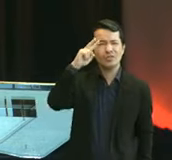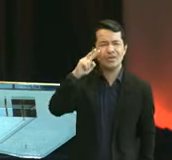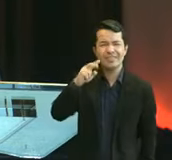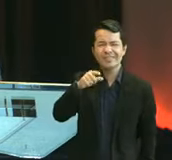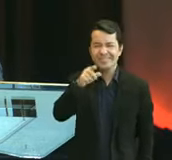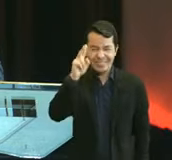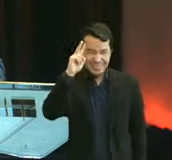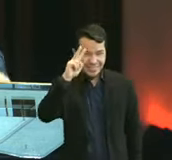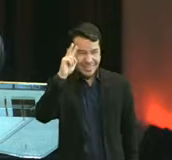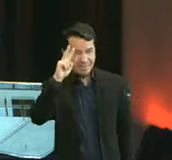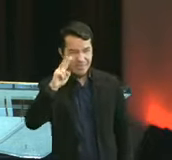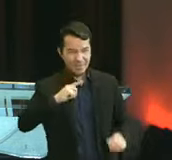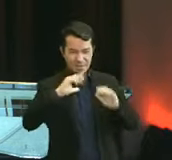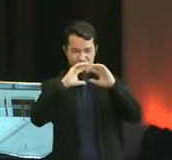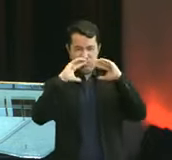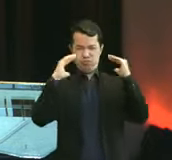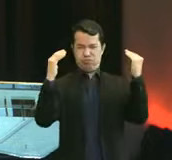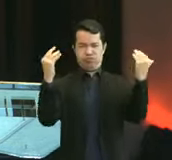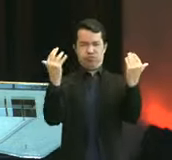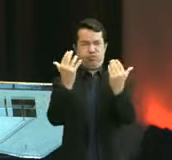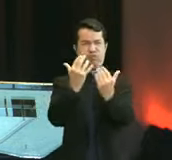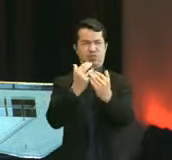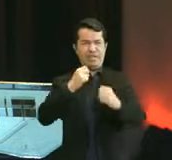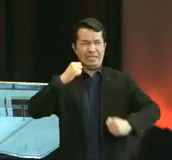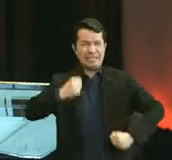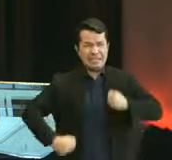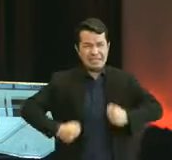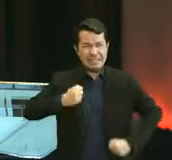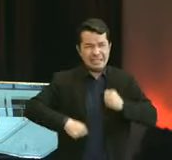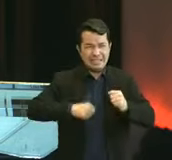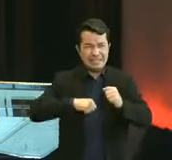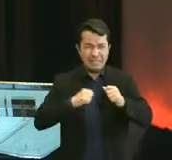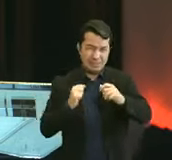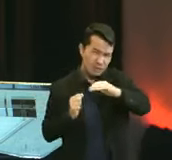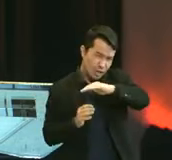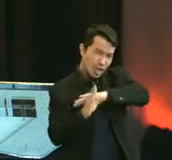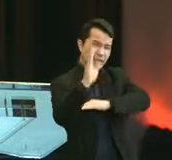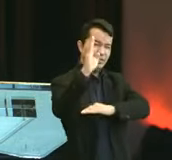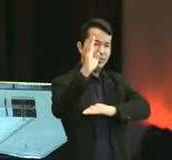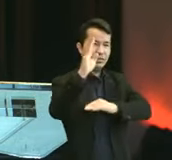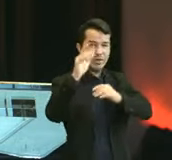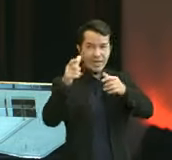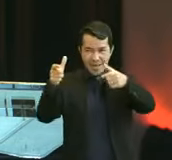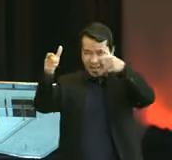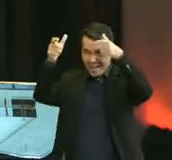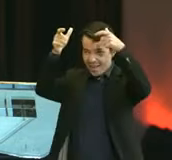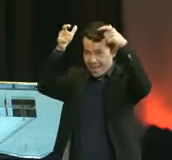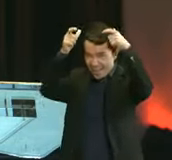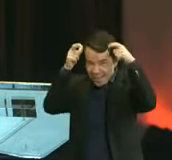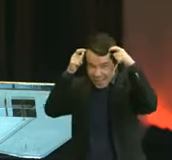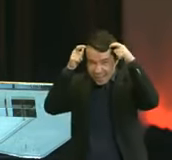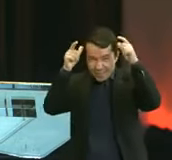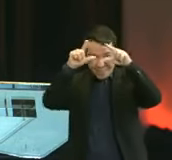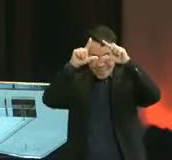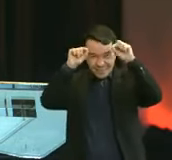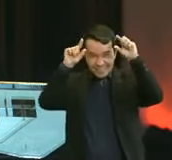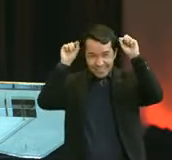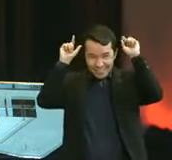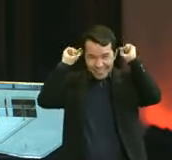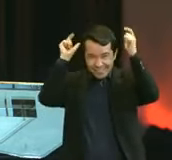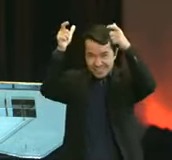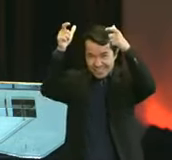E ele vai dizer: Estevão foi alguém que alcançou a coroa da vida.